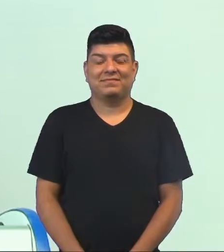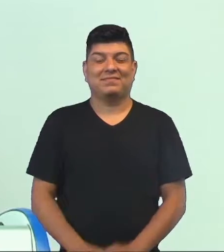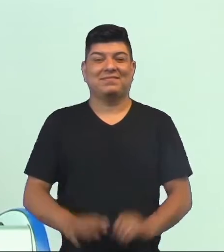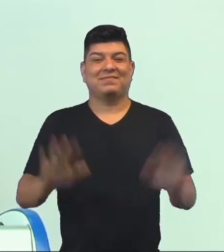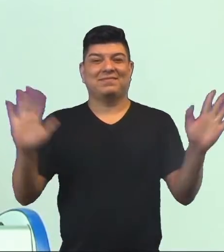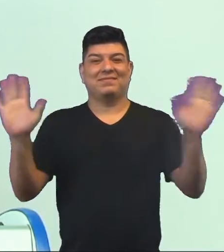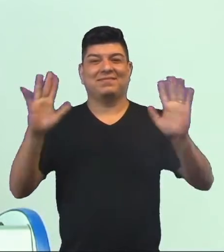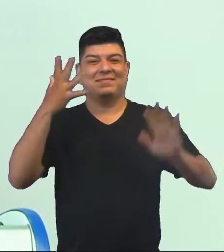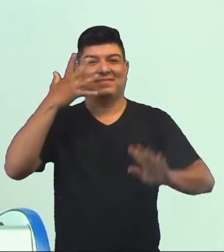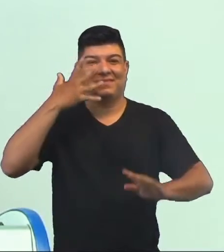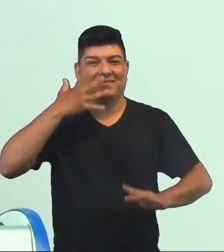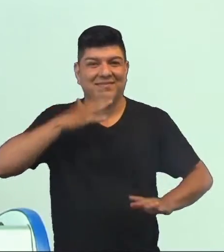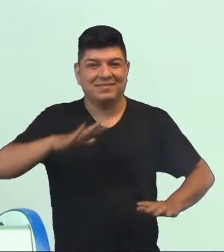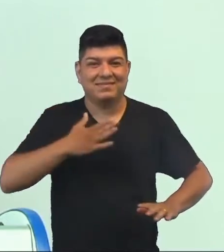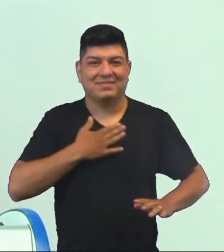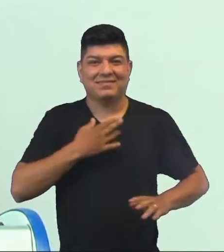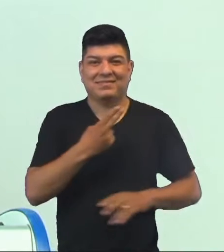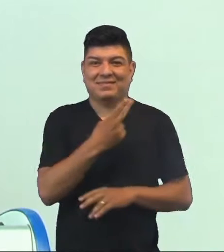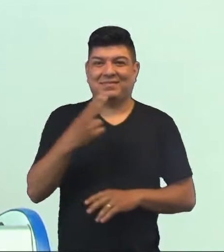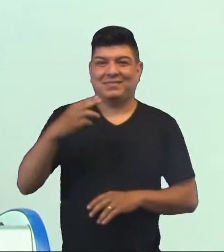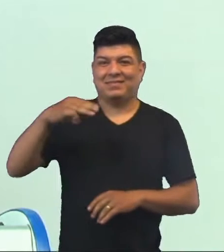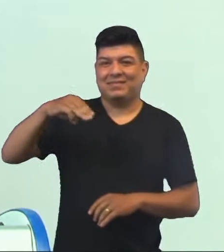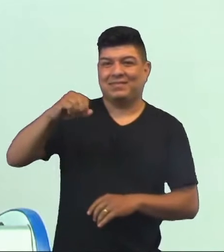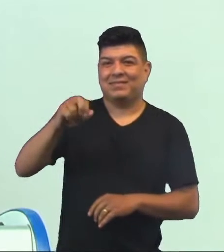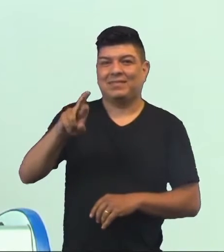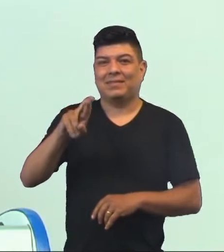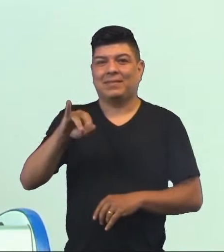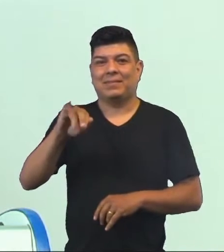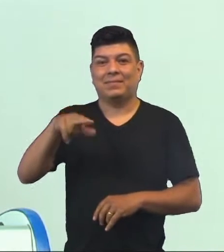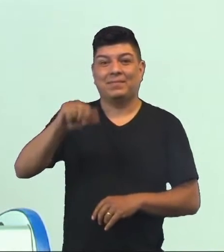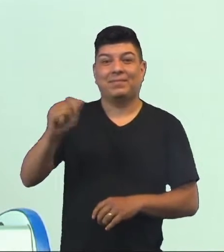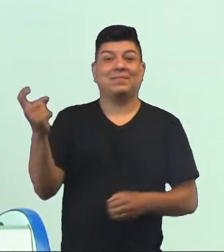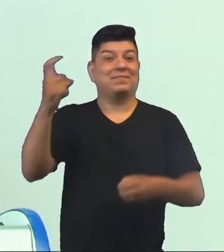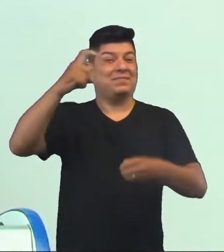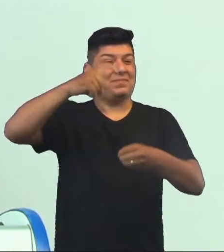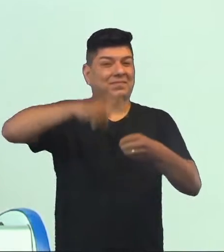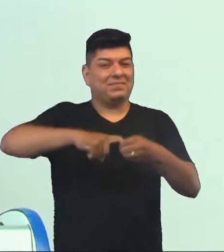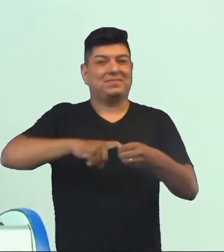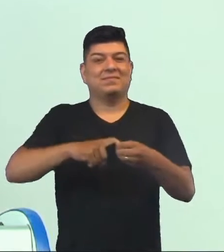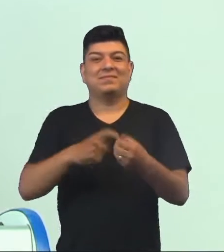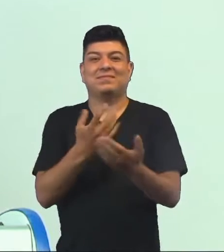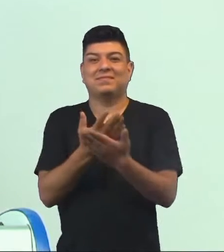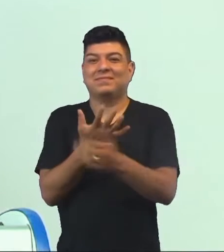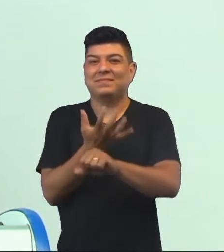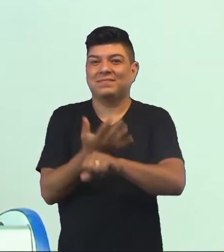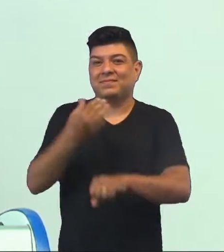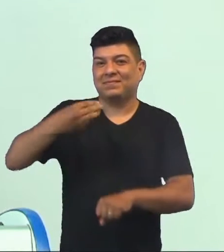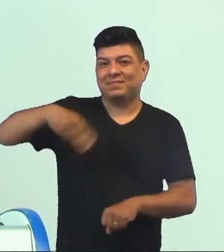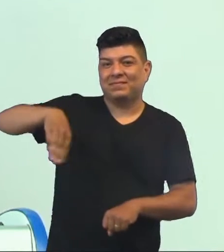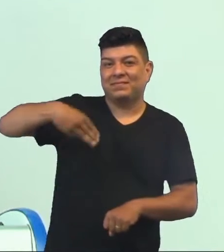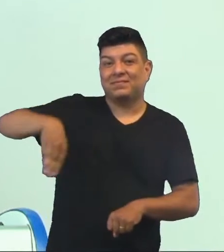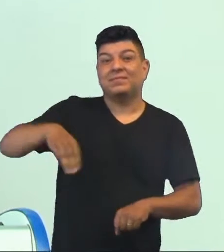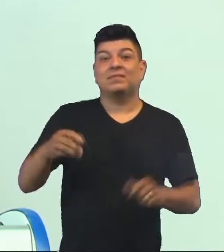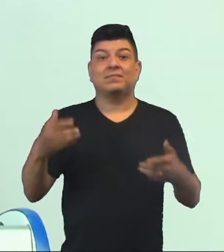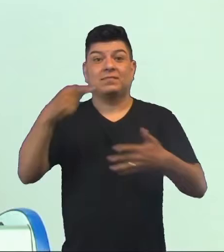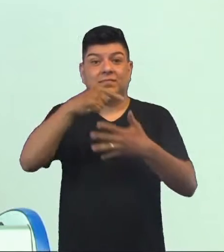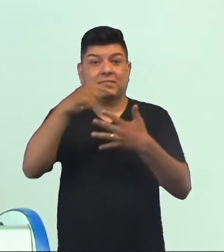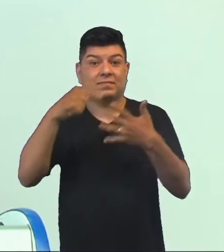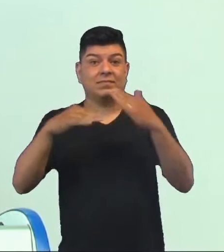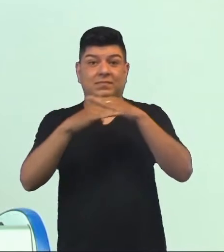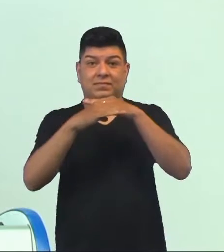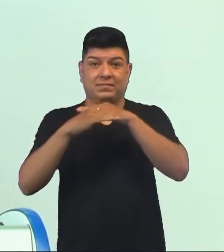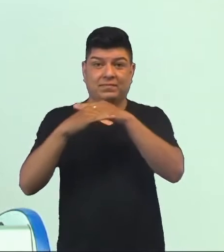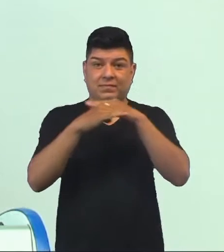o Olá crianças Eu Sou professora Marina estamos de volta com a nossa aula de matemática Estamos estudando sobre as propriedades